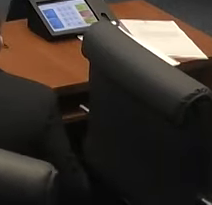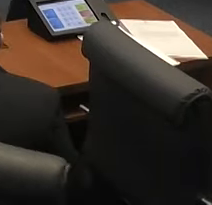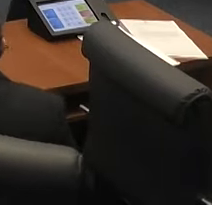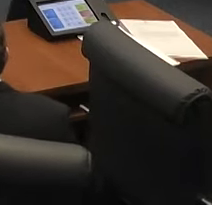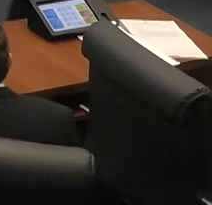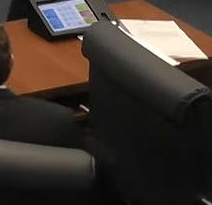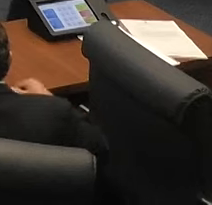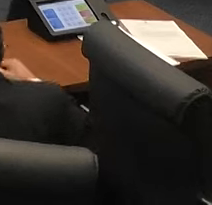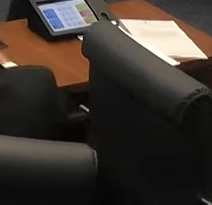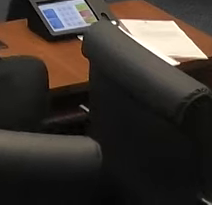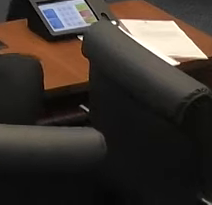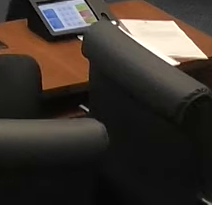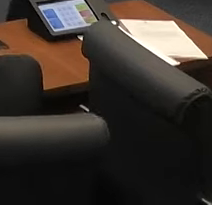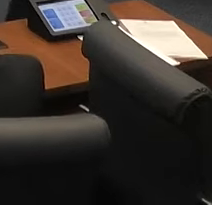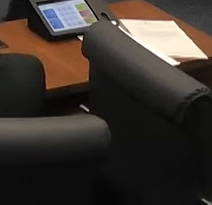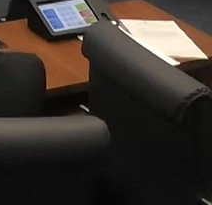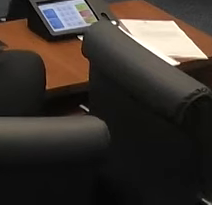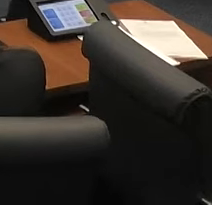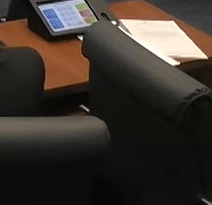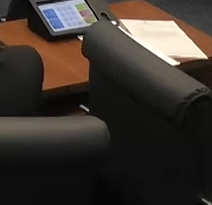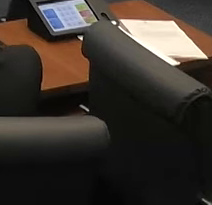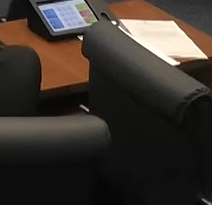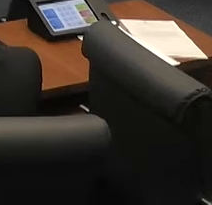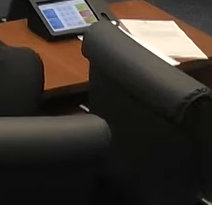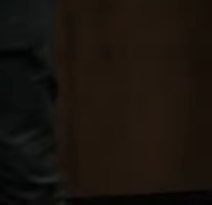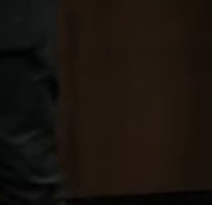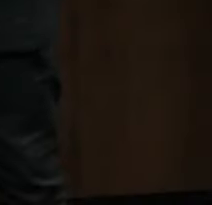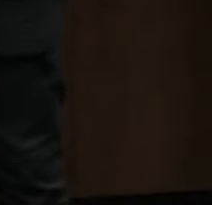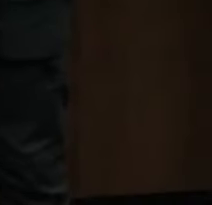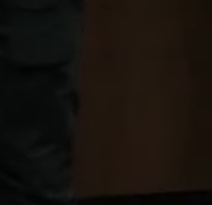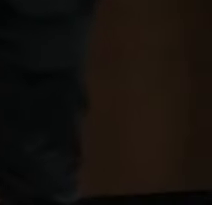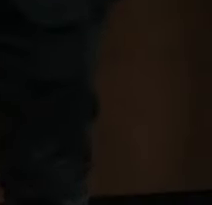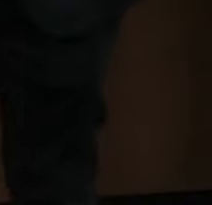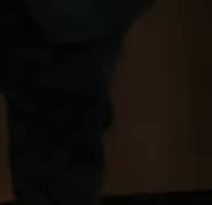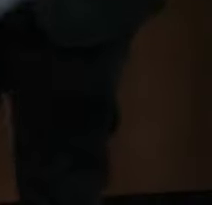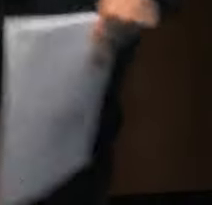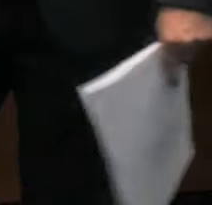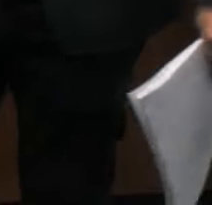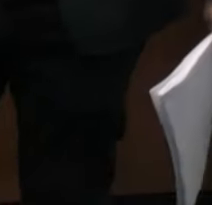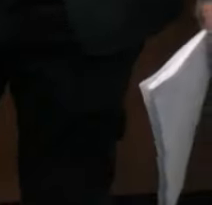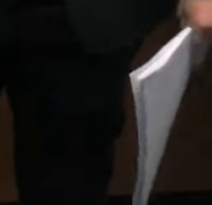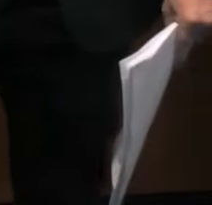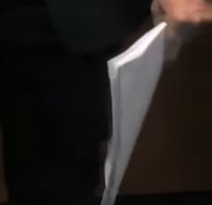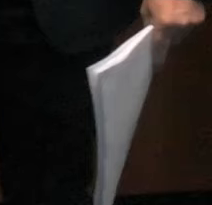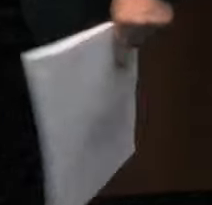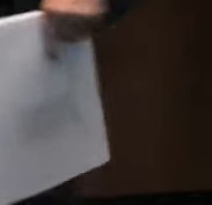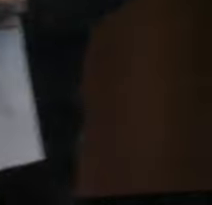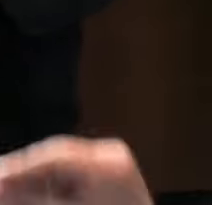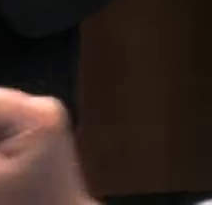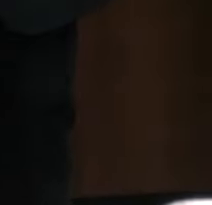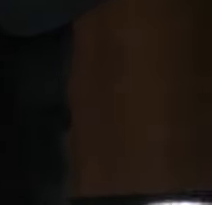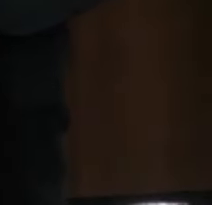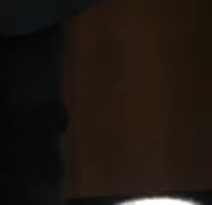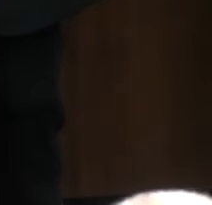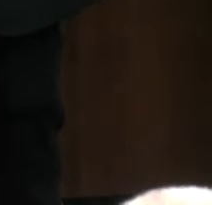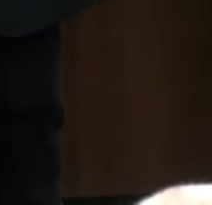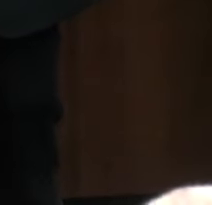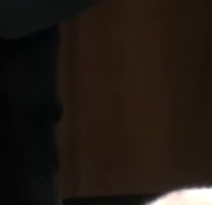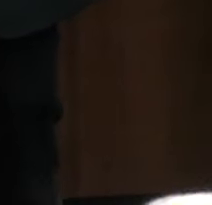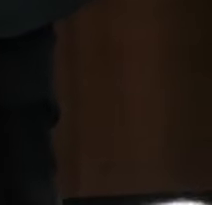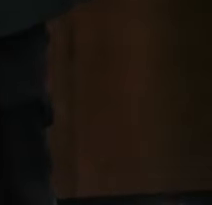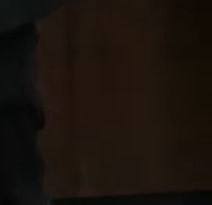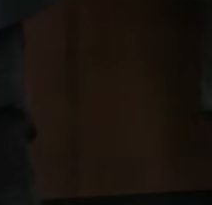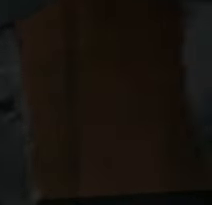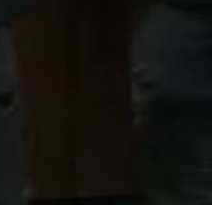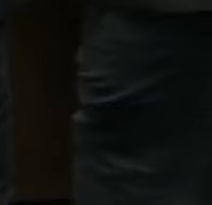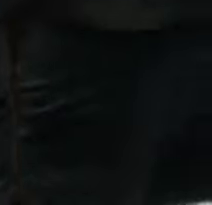6. Realizar operações, praticar os atos e exercer os direitos inerentes aos ativos integrantes do fundo, observados os dispositivos legais, estatutários e